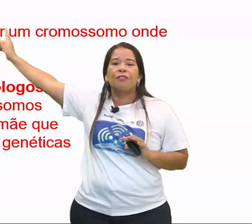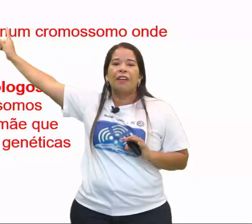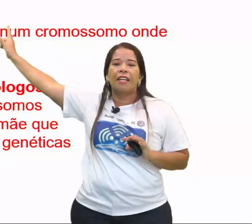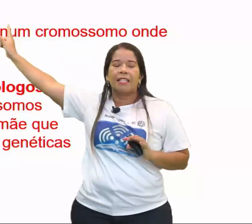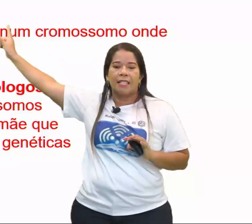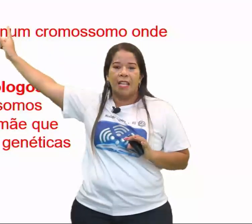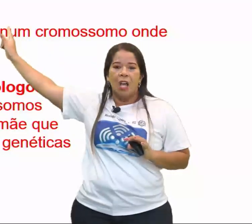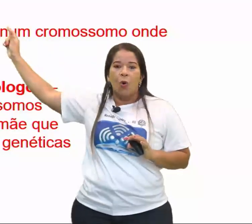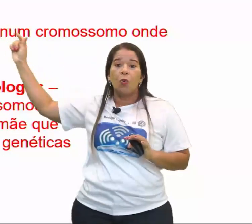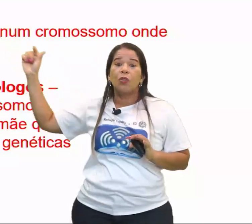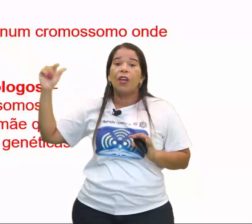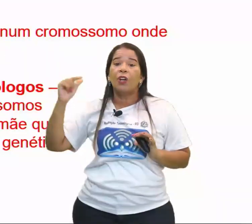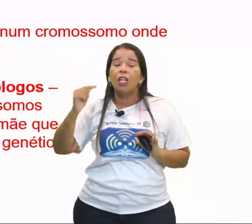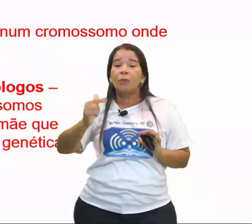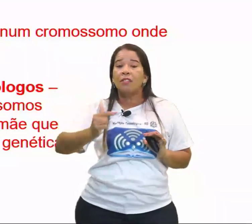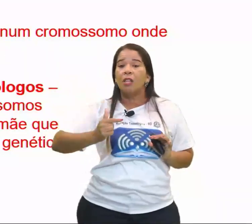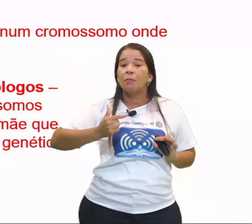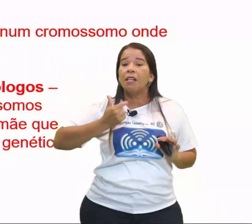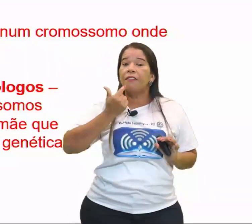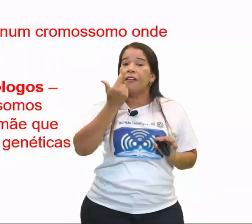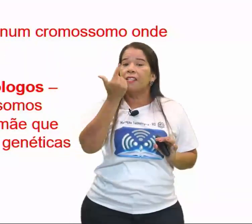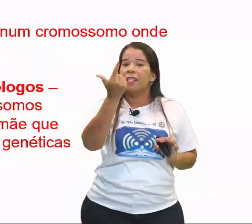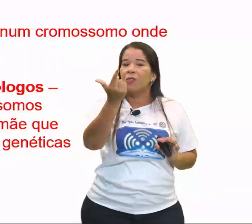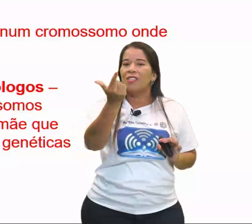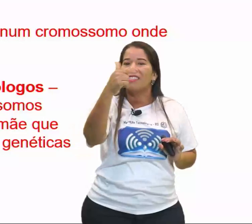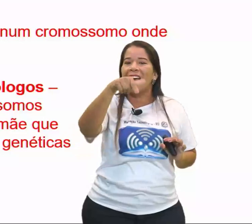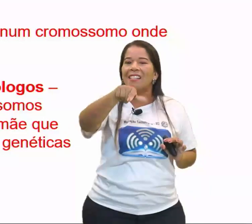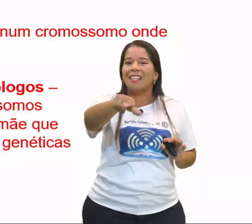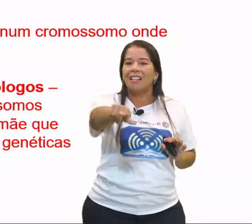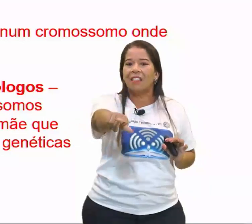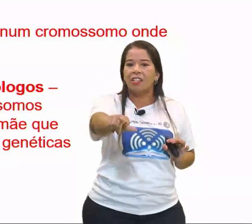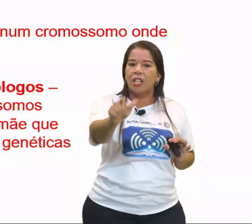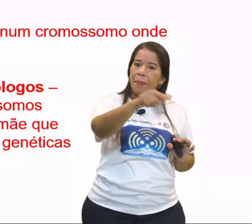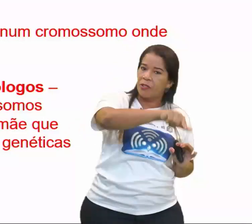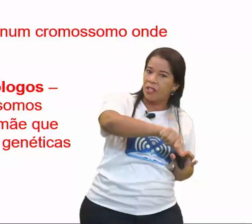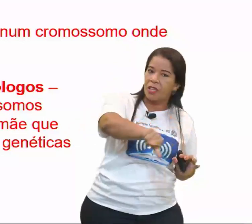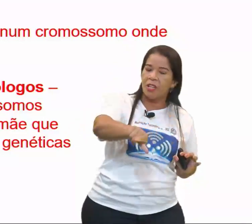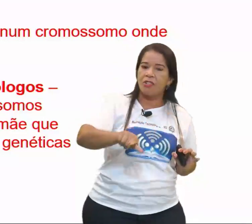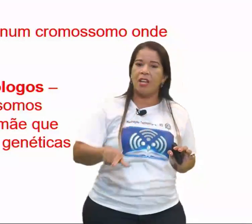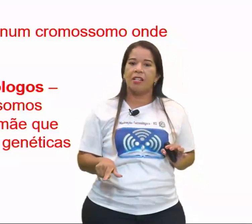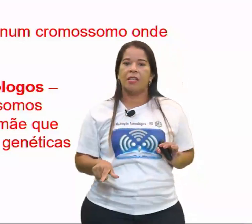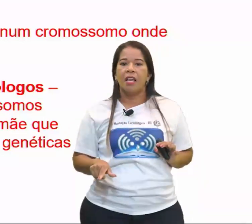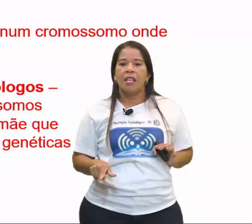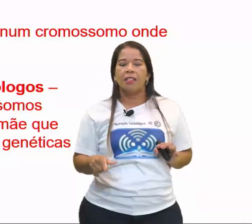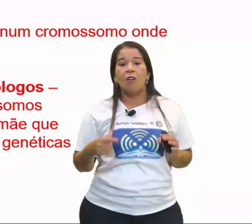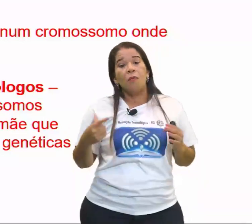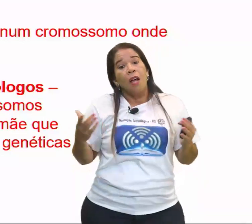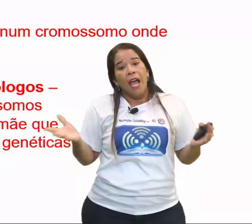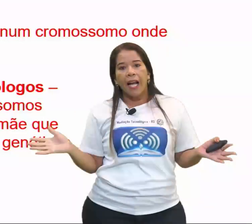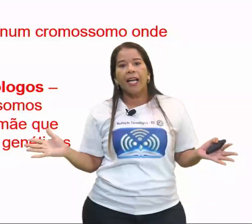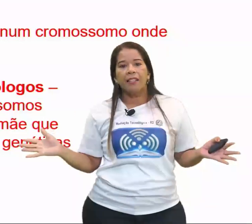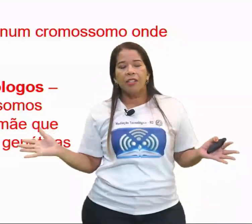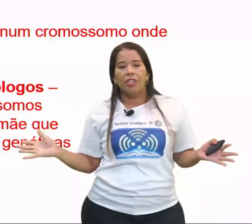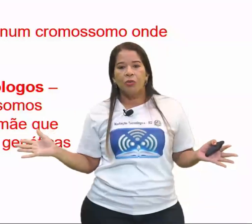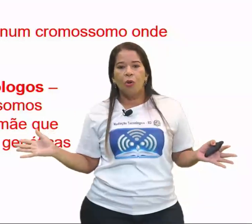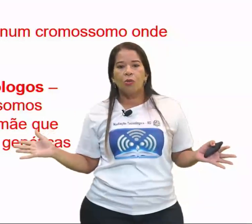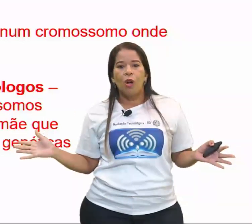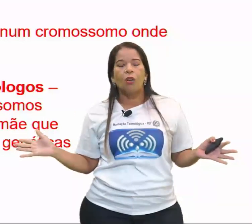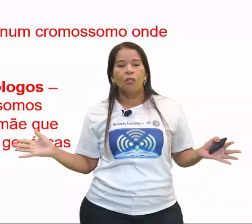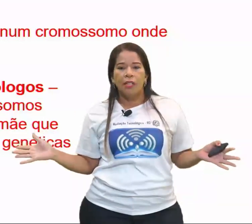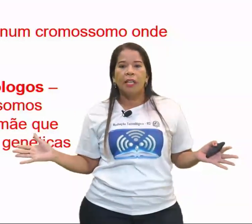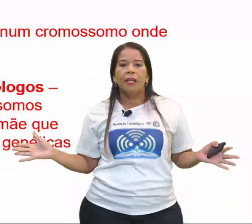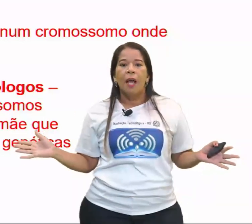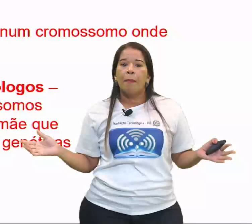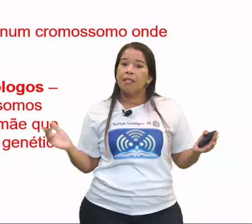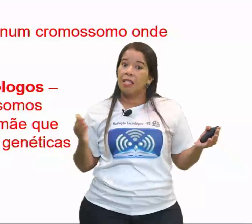fenótipos diferentes. Os fenótipos são as manifestações dessa característica a partir daqueles genes. Então, é característica de cor dos